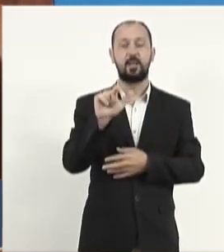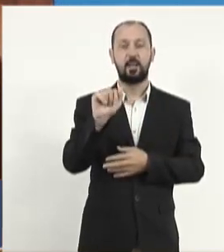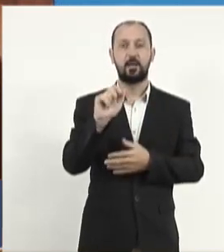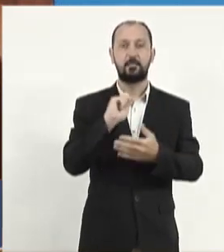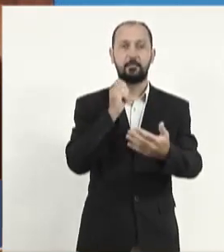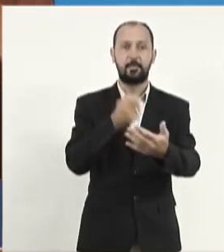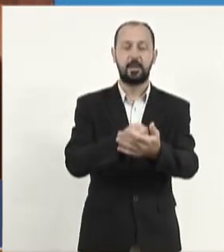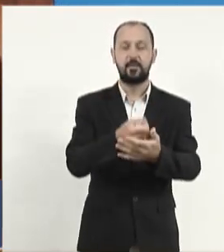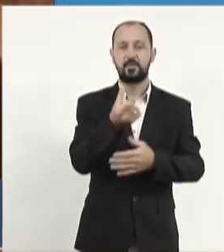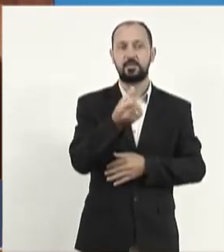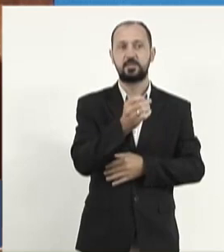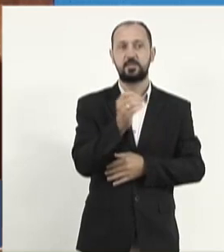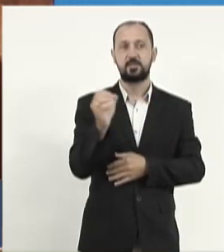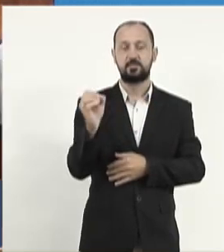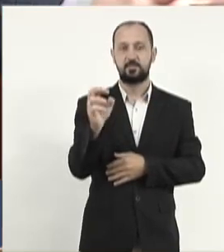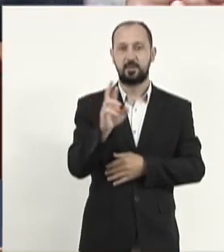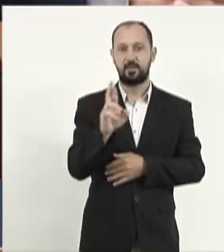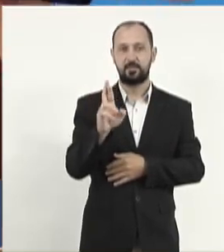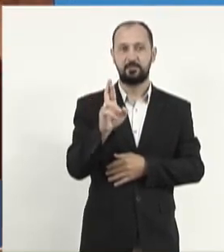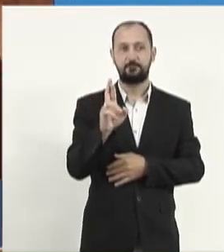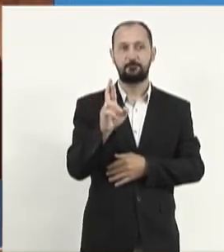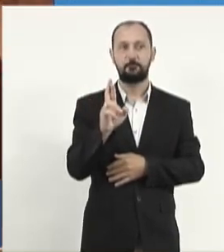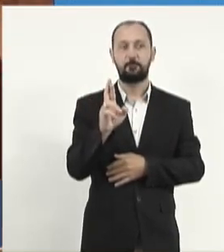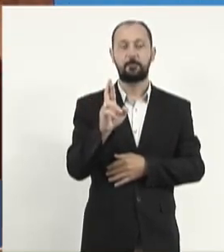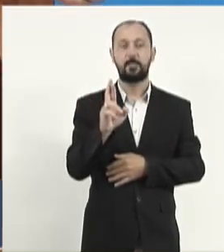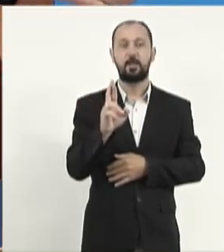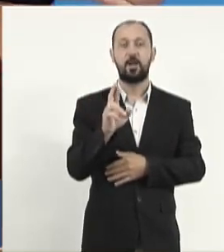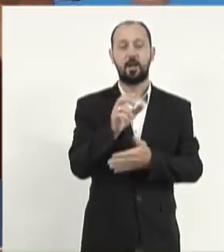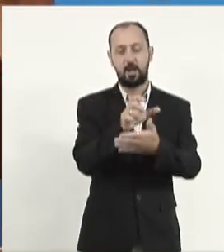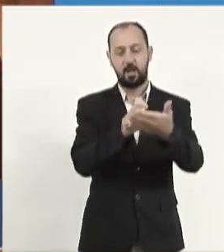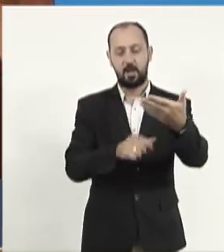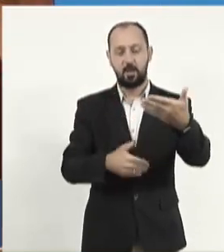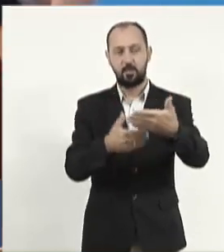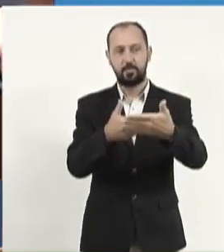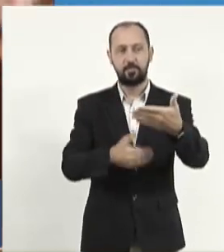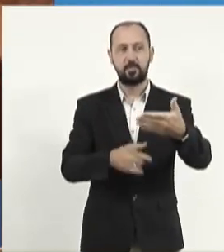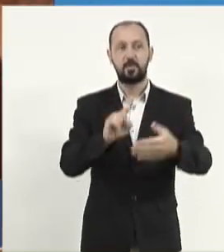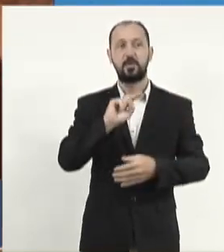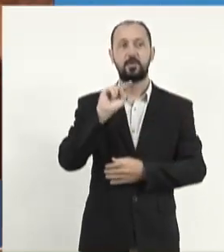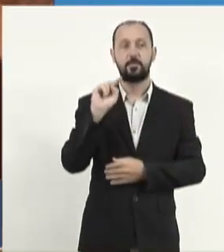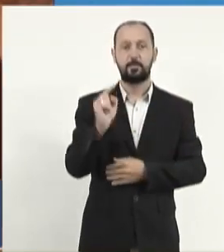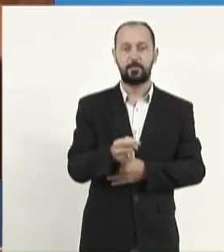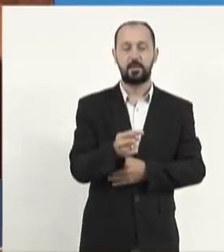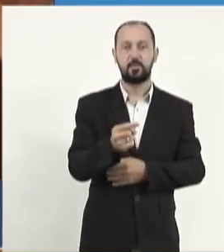média R$600, ela recebeu a conta de energia agora de